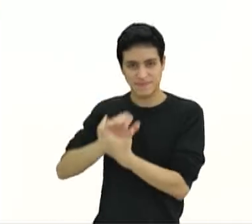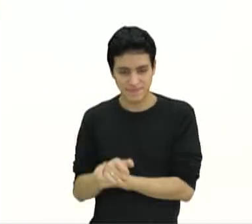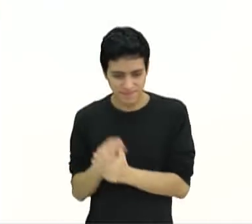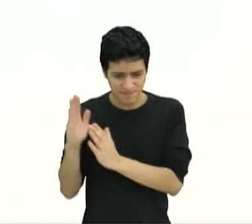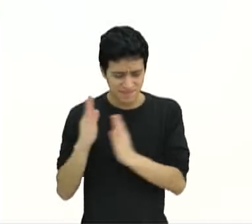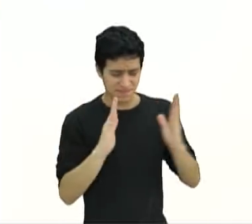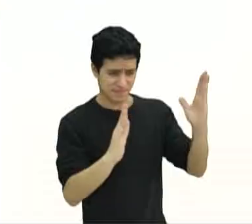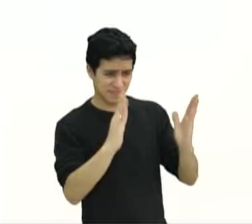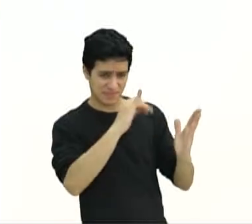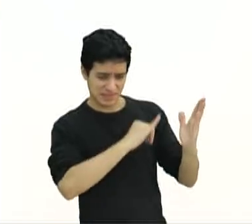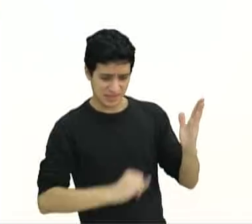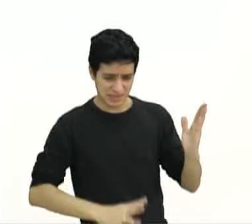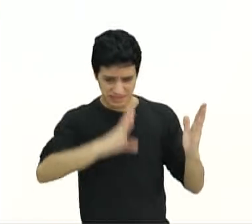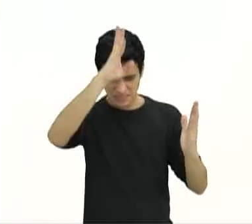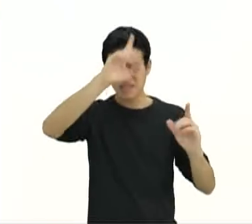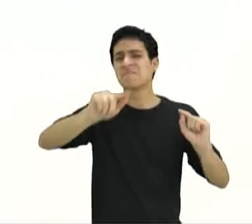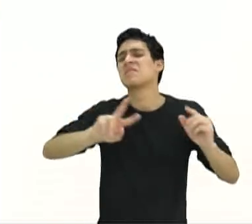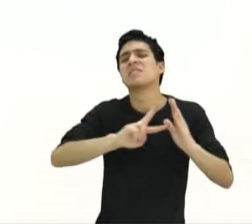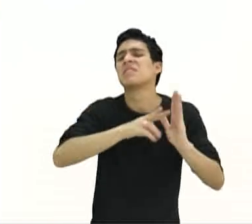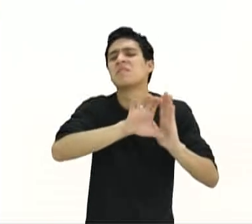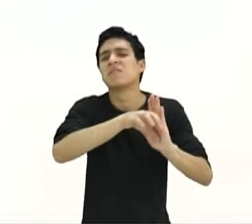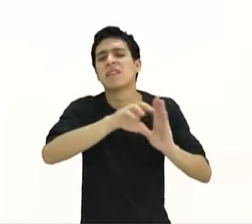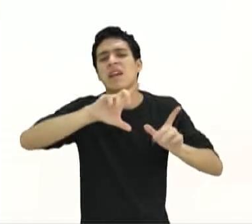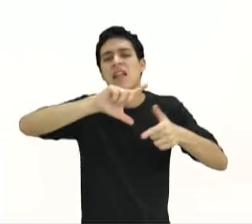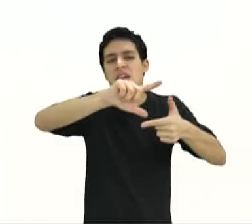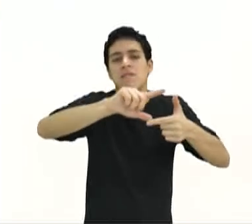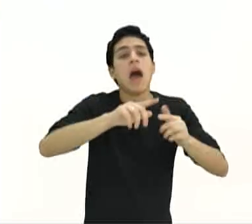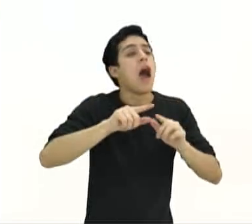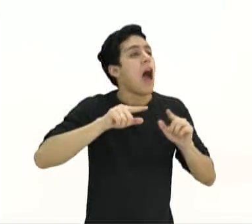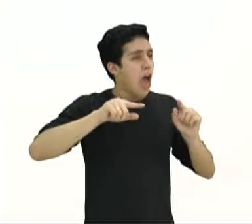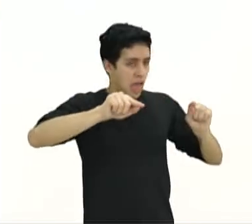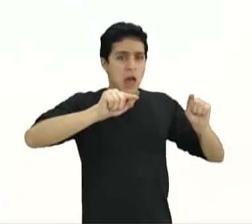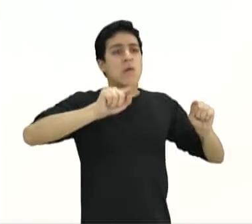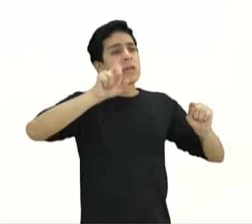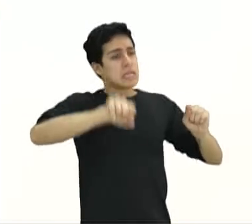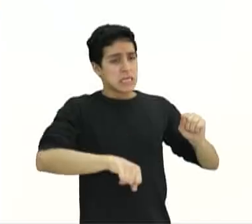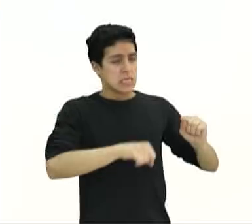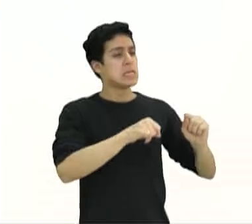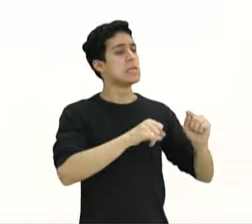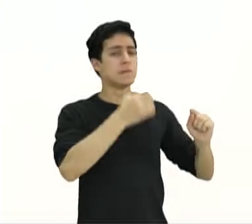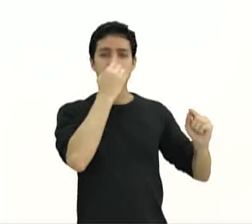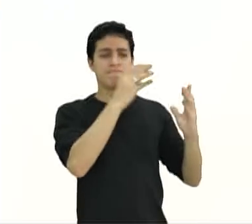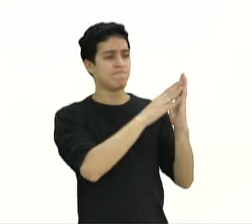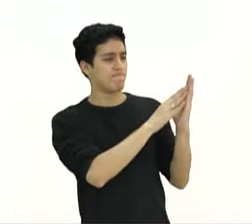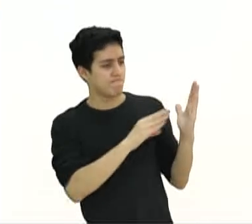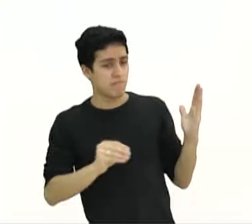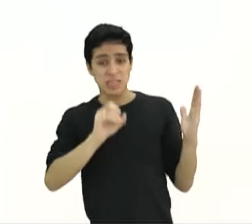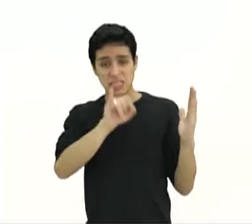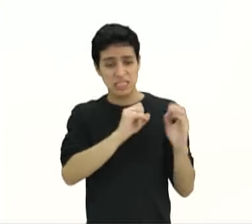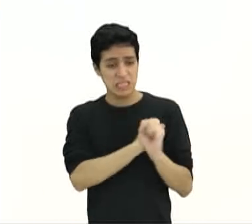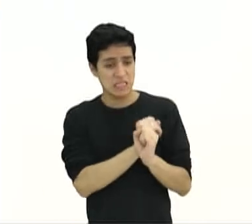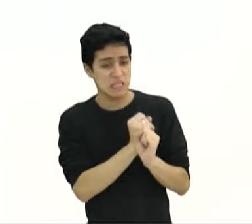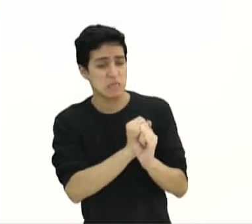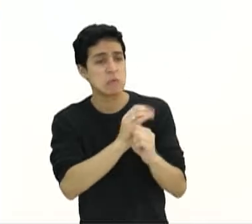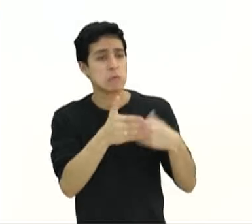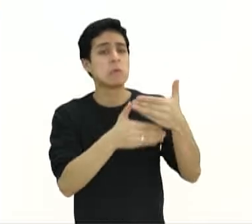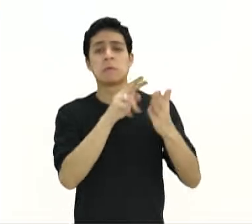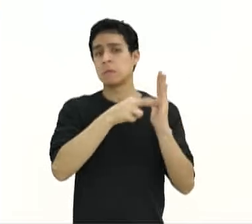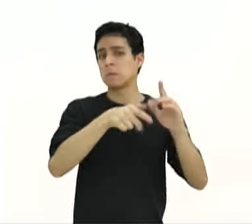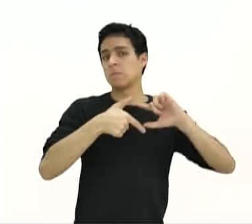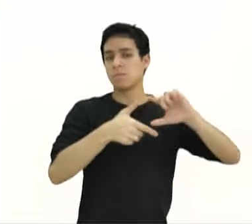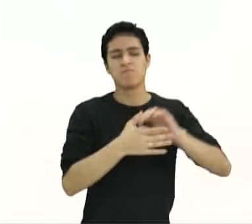Romano, clássico era tudo aquilo digno de ser copiado e que resiste ao tempo. Acho esse